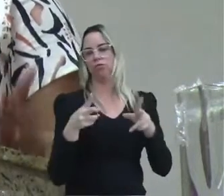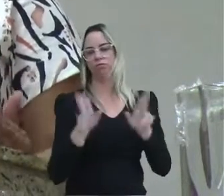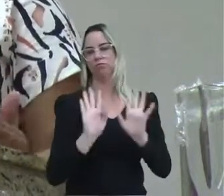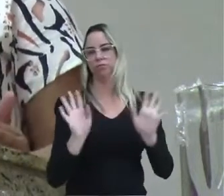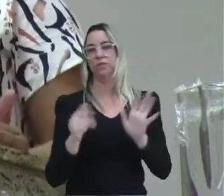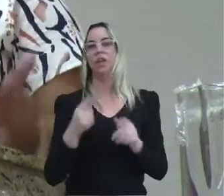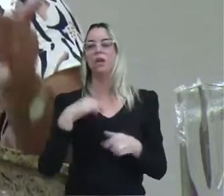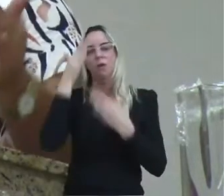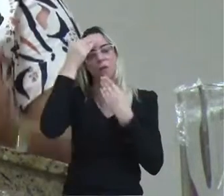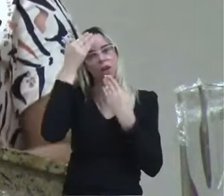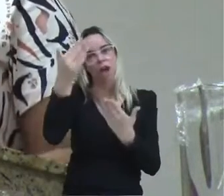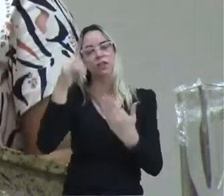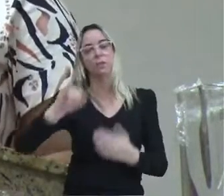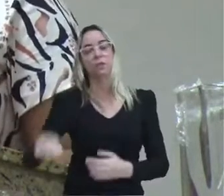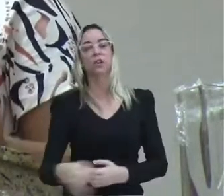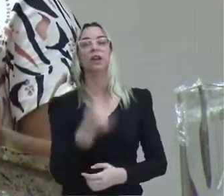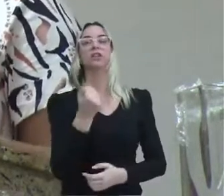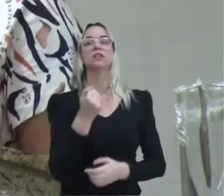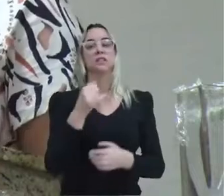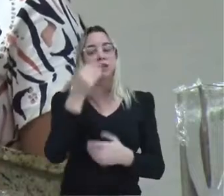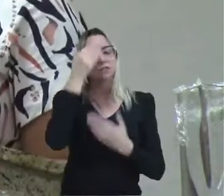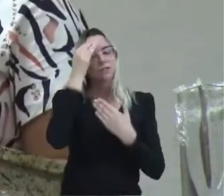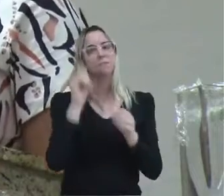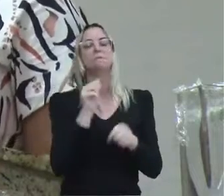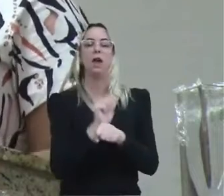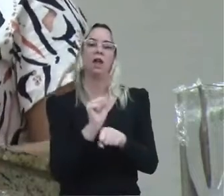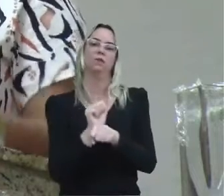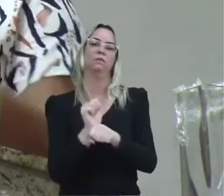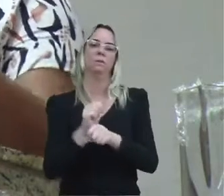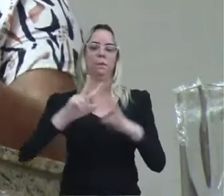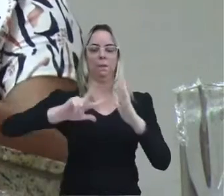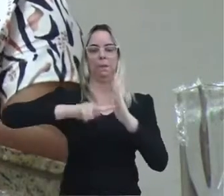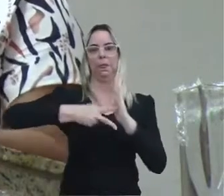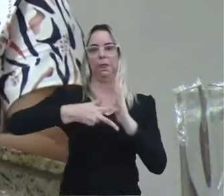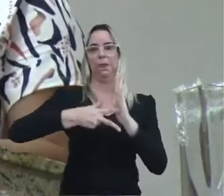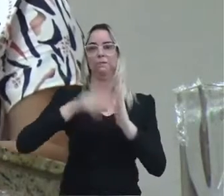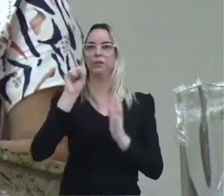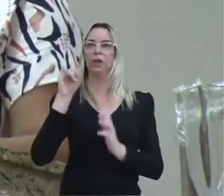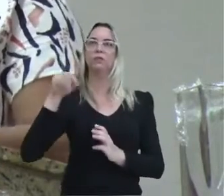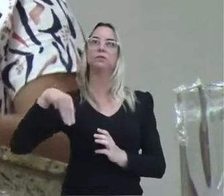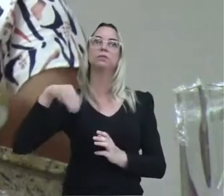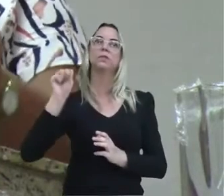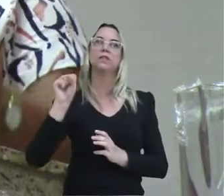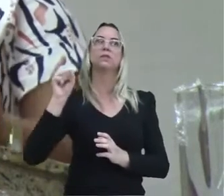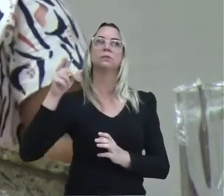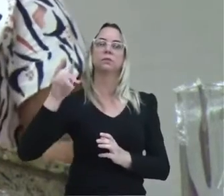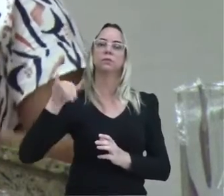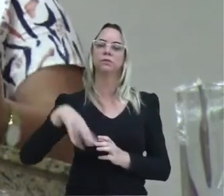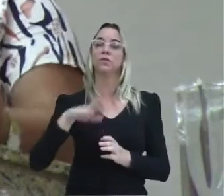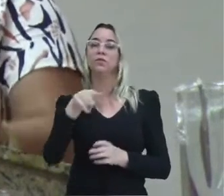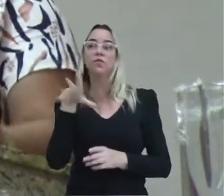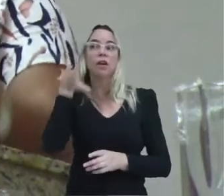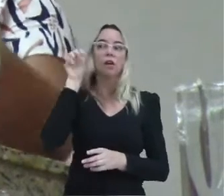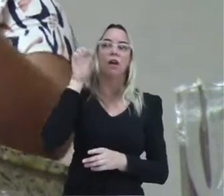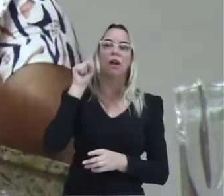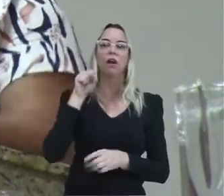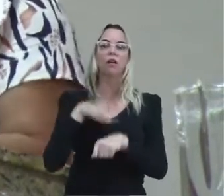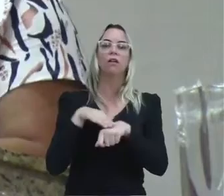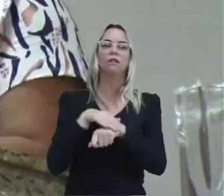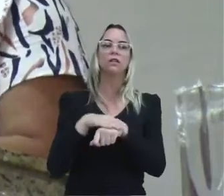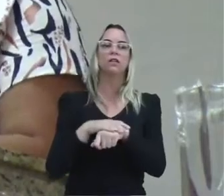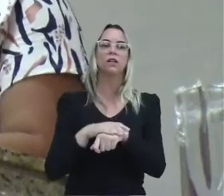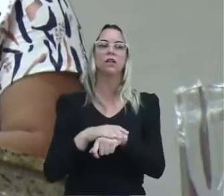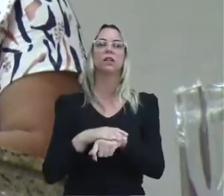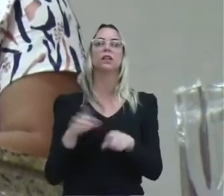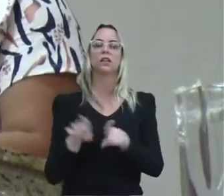e eu espero que esse sindicato ele seja convocado para que vocês nos ouçam e nós apresentemos de fato